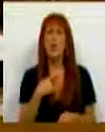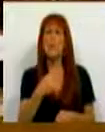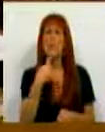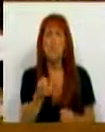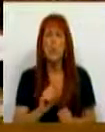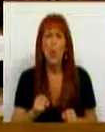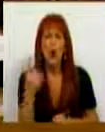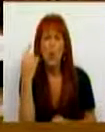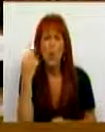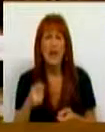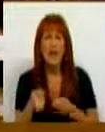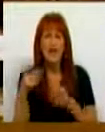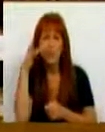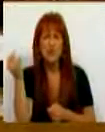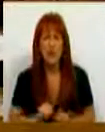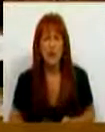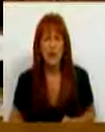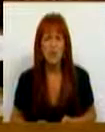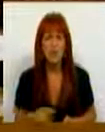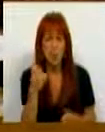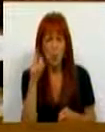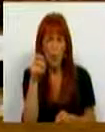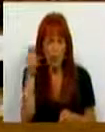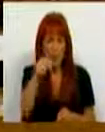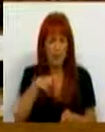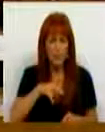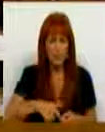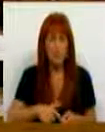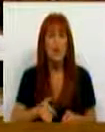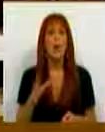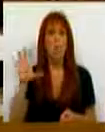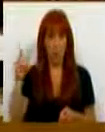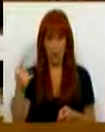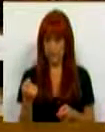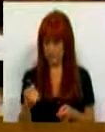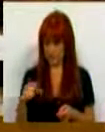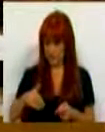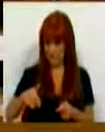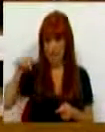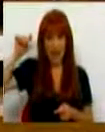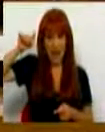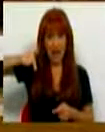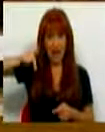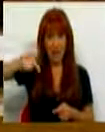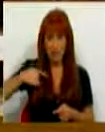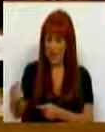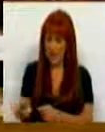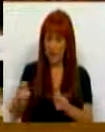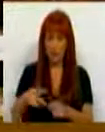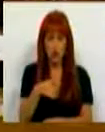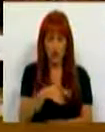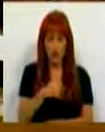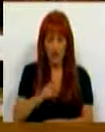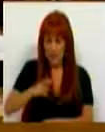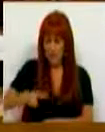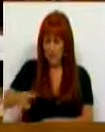não há um único investidor estrangeiro que ponha um euro em Portugal, quando ainda esta semana investimentos de 90